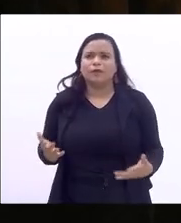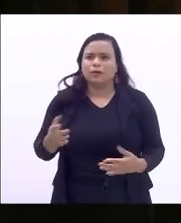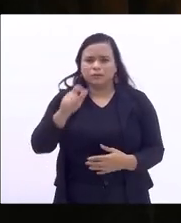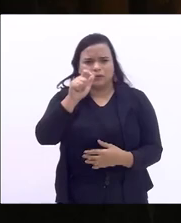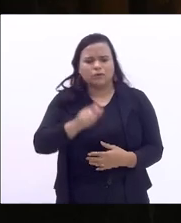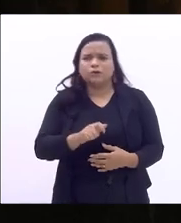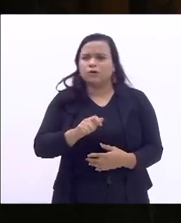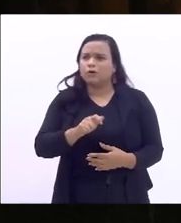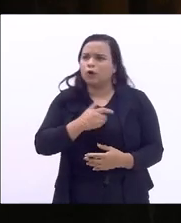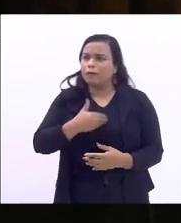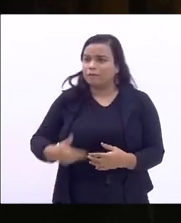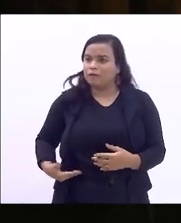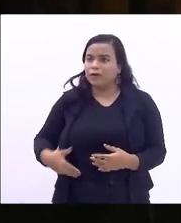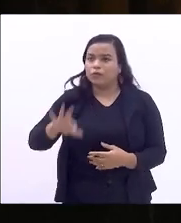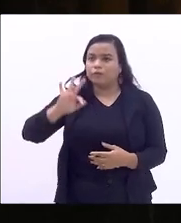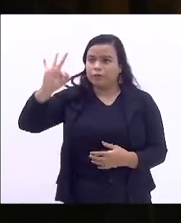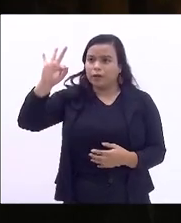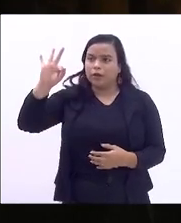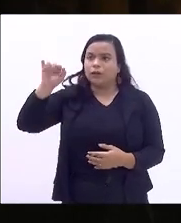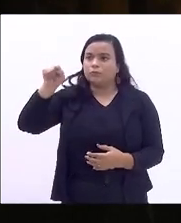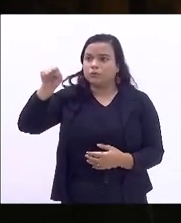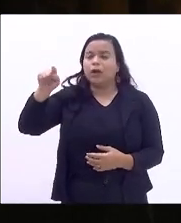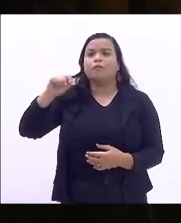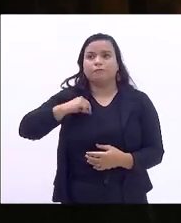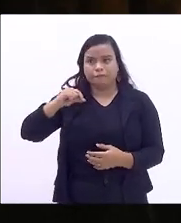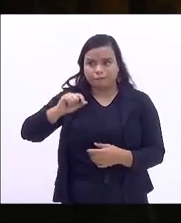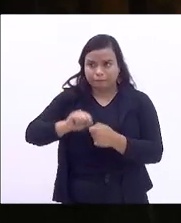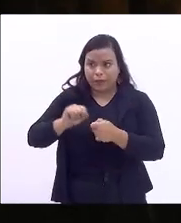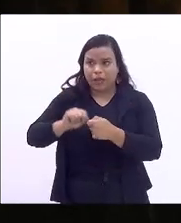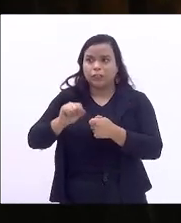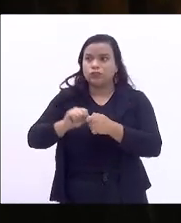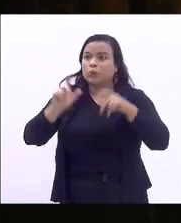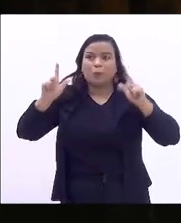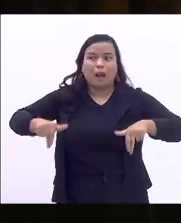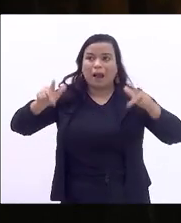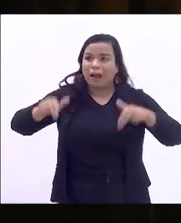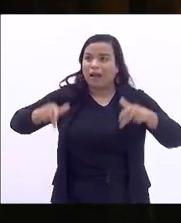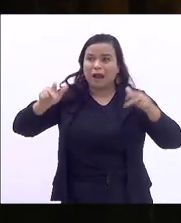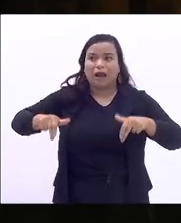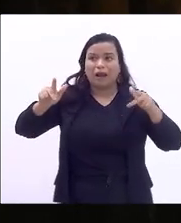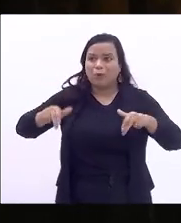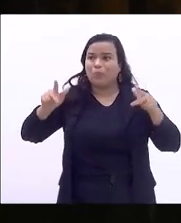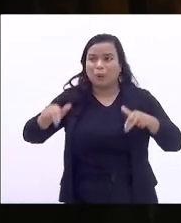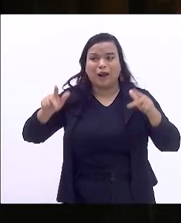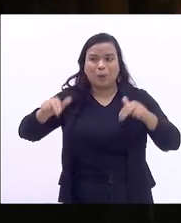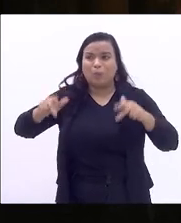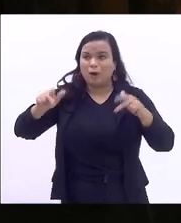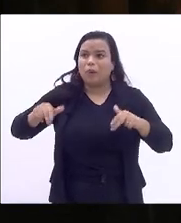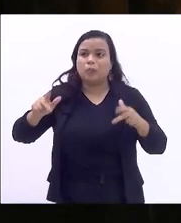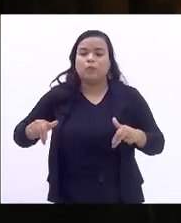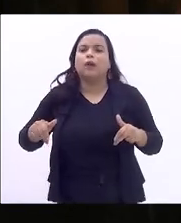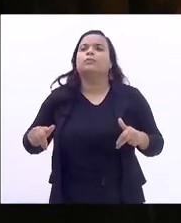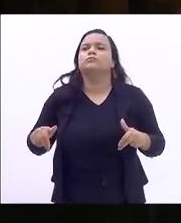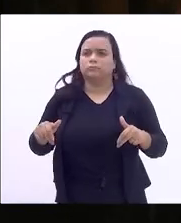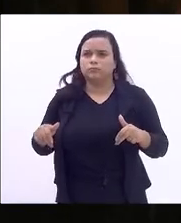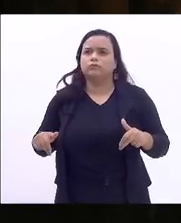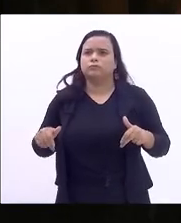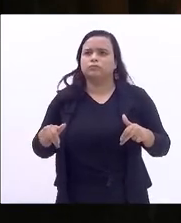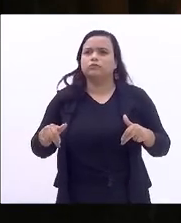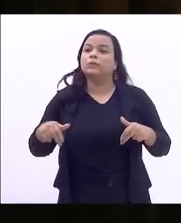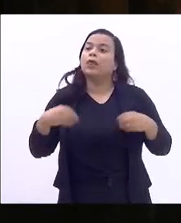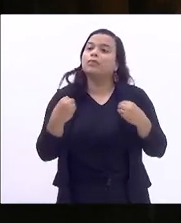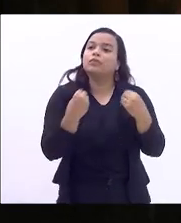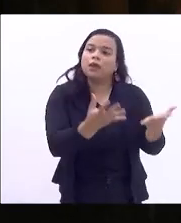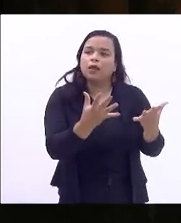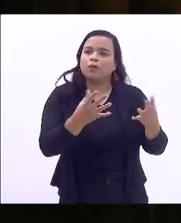mesmo governo federal fez o trâmite idêntico nosso foi idêntico ao dele aonde